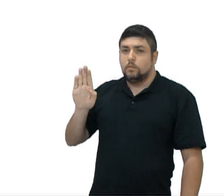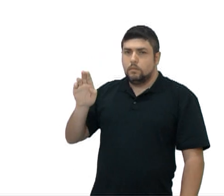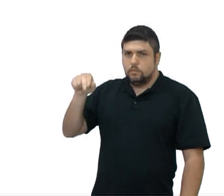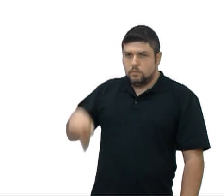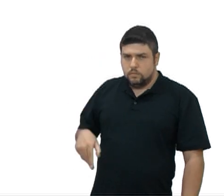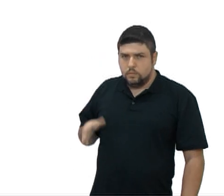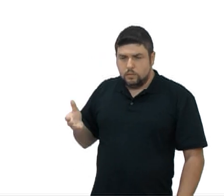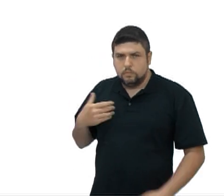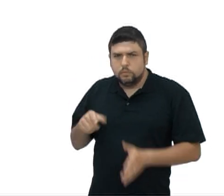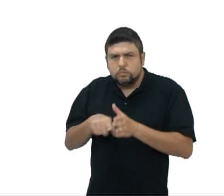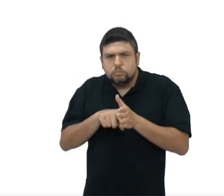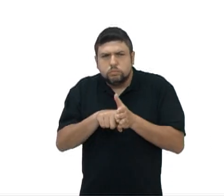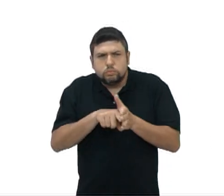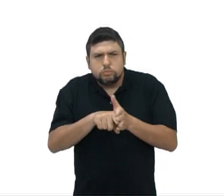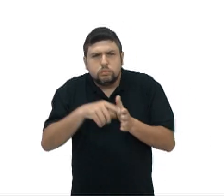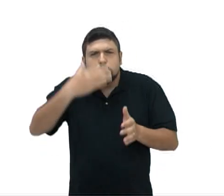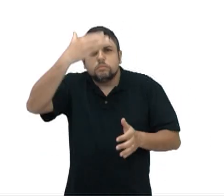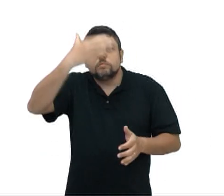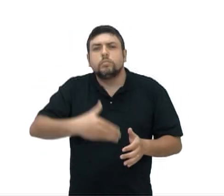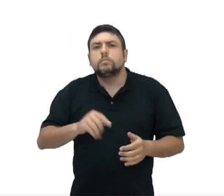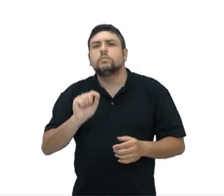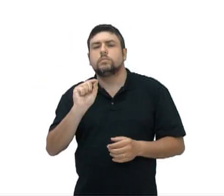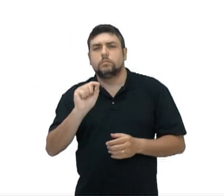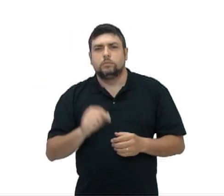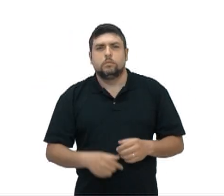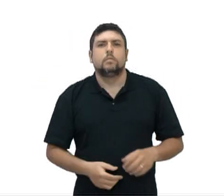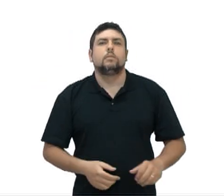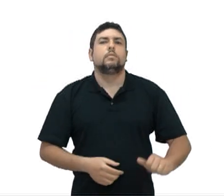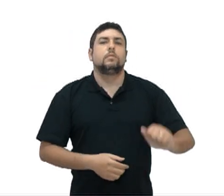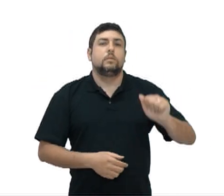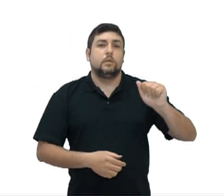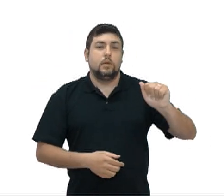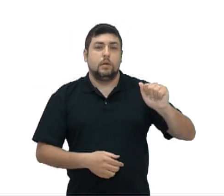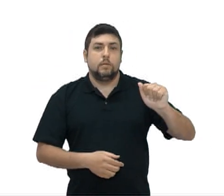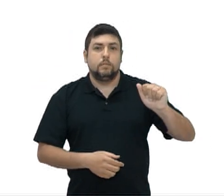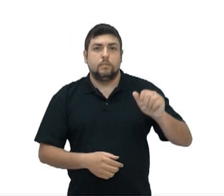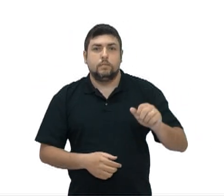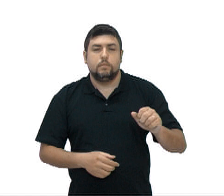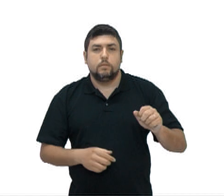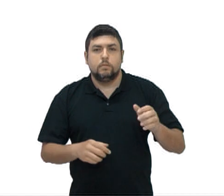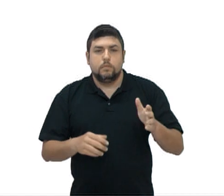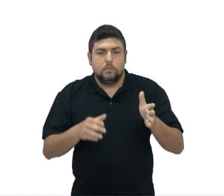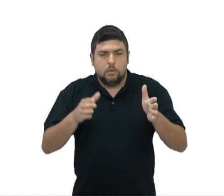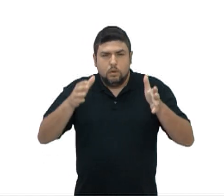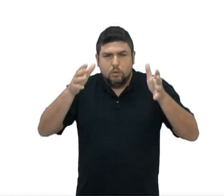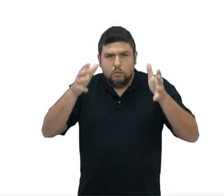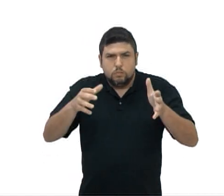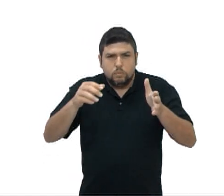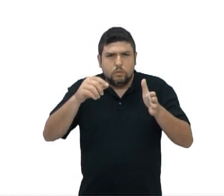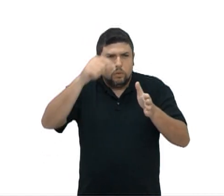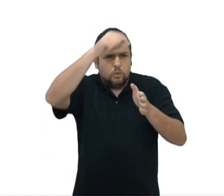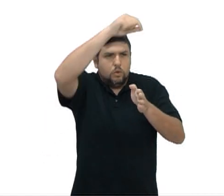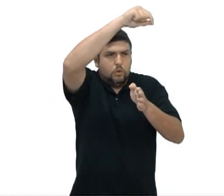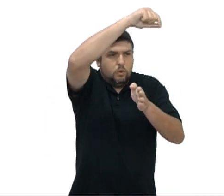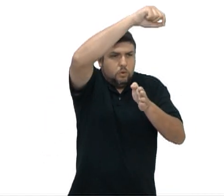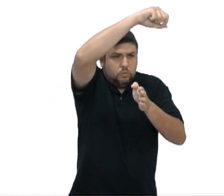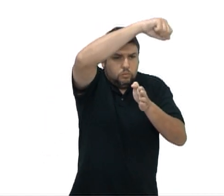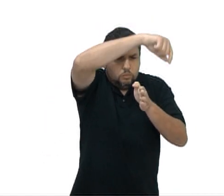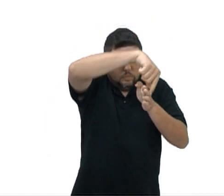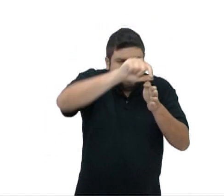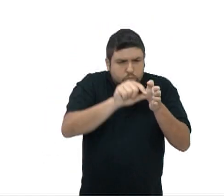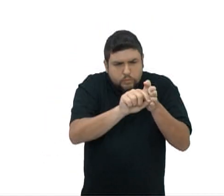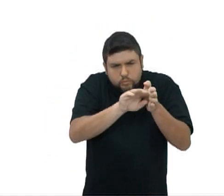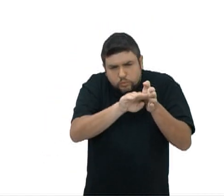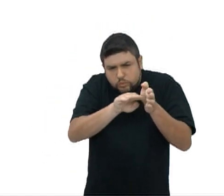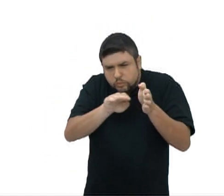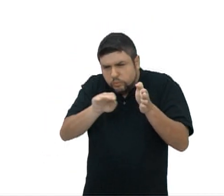al-Hazen comprovou que, letra A luz em um meio homogêneo se propaga em linha reta.